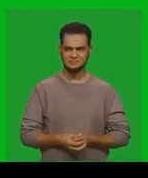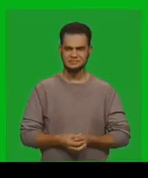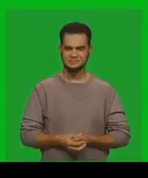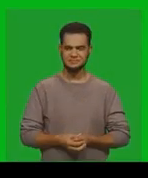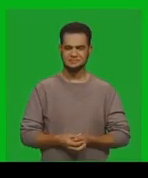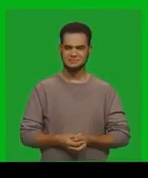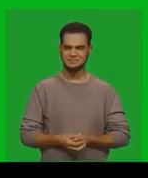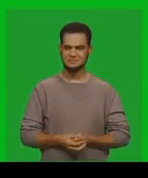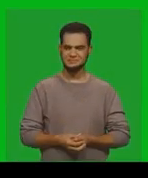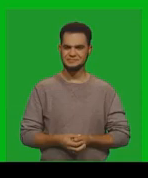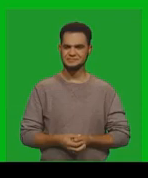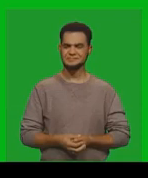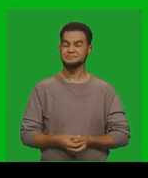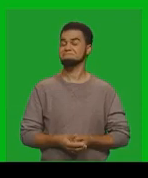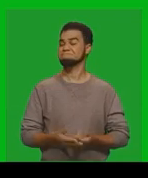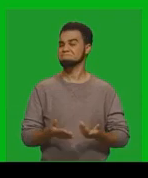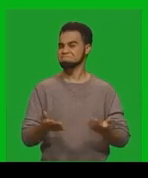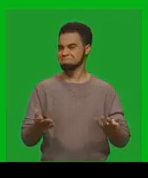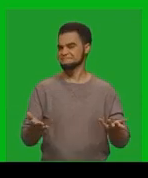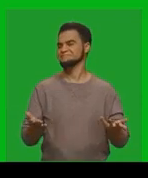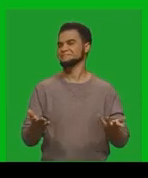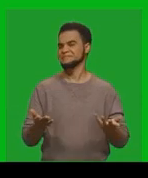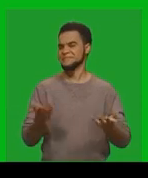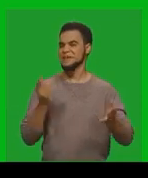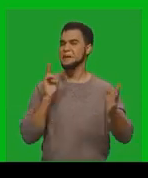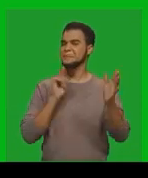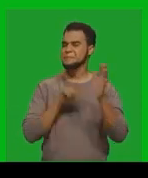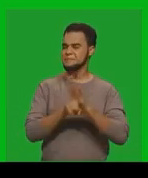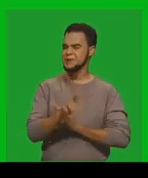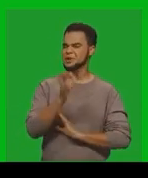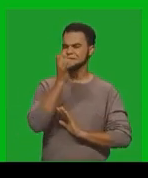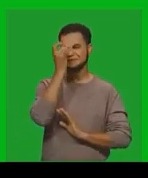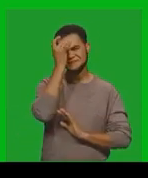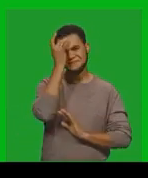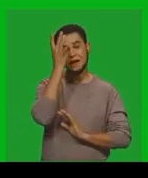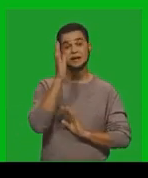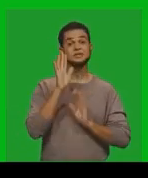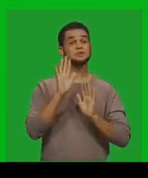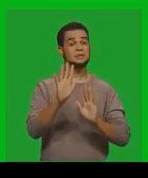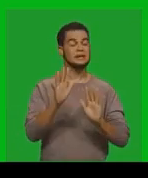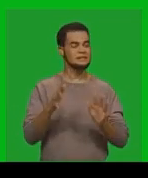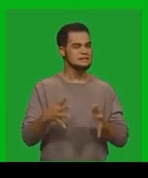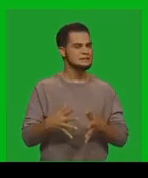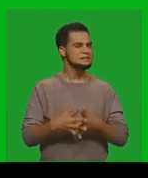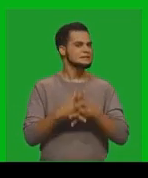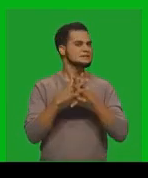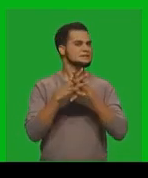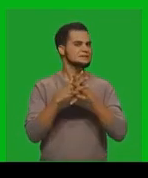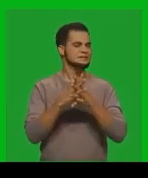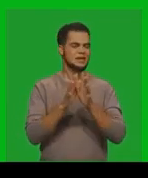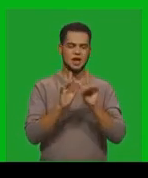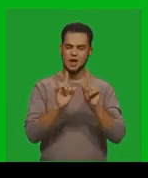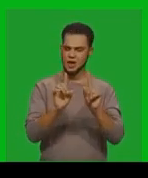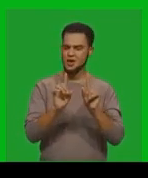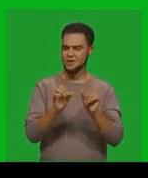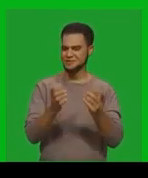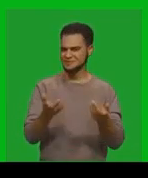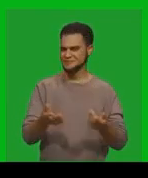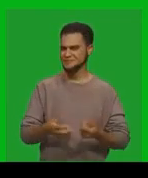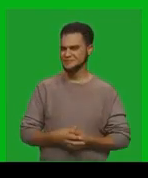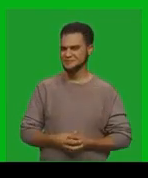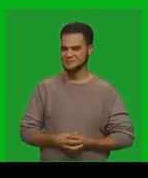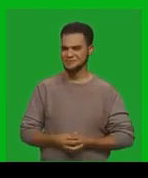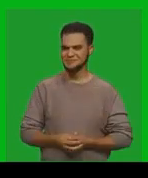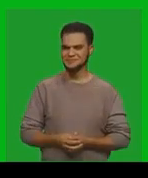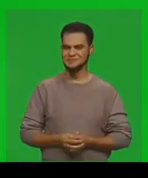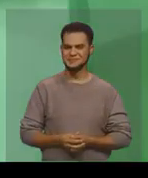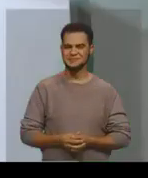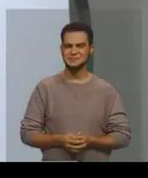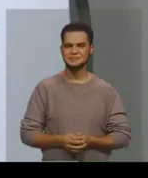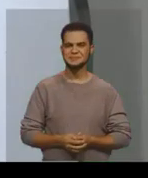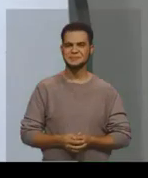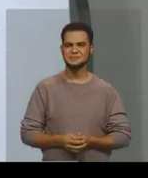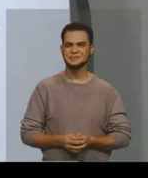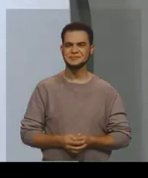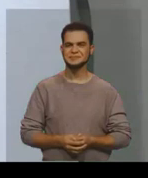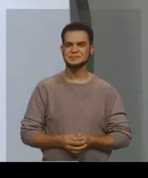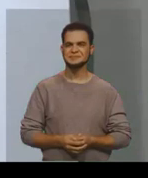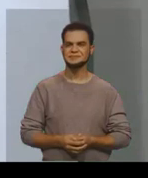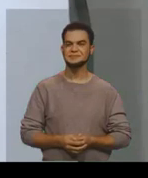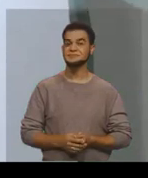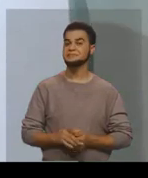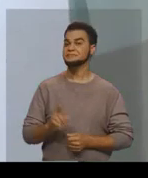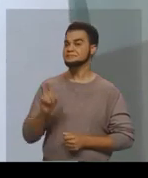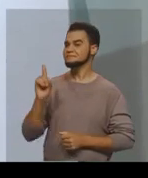Pergunta fácil e ao mesmo tempo complexa, tá? Bom, olha só, o fatorial, ele é básico para a